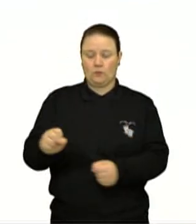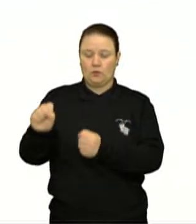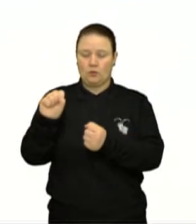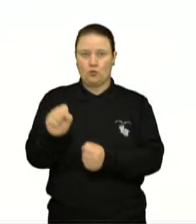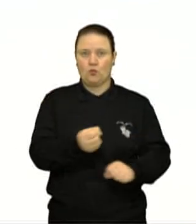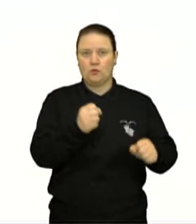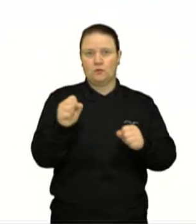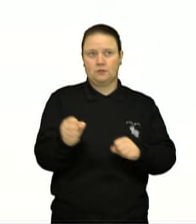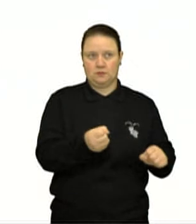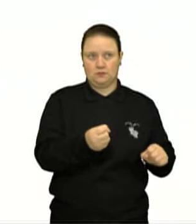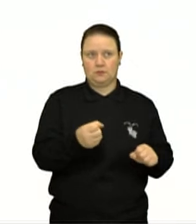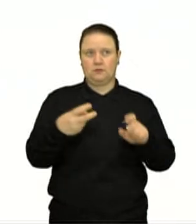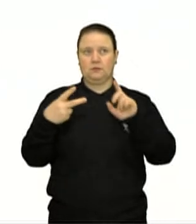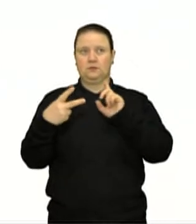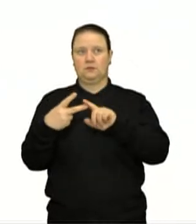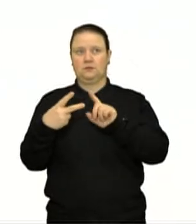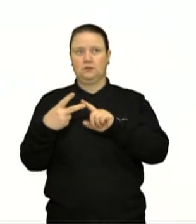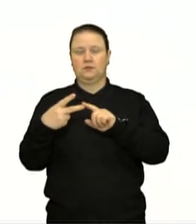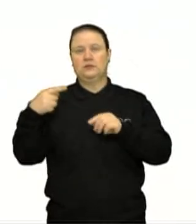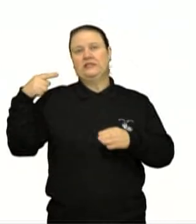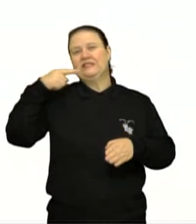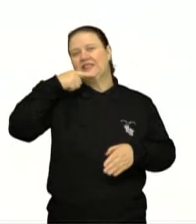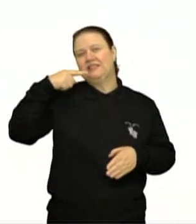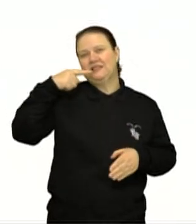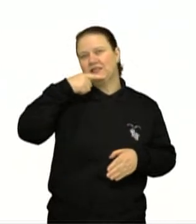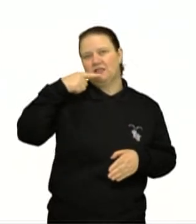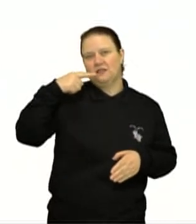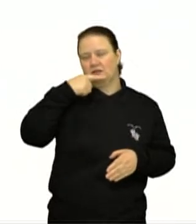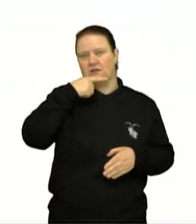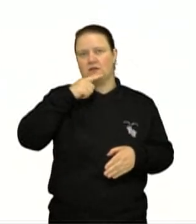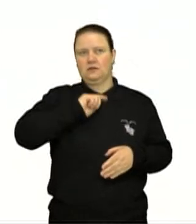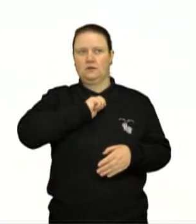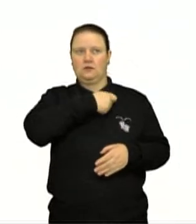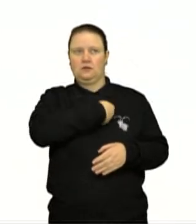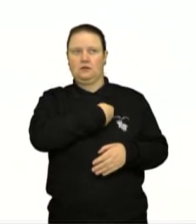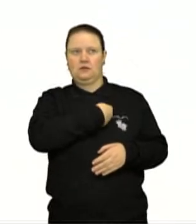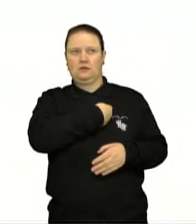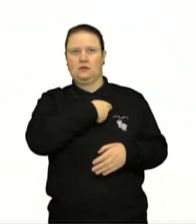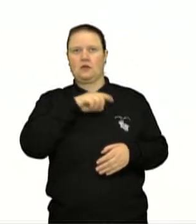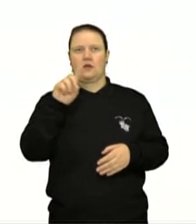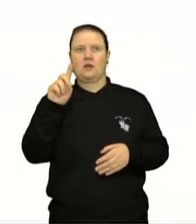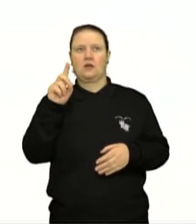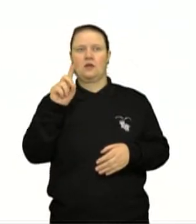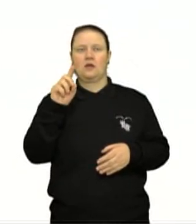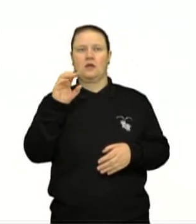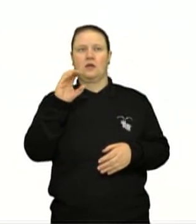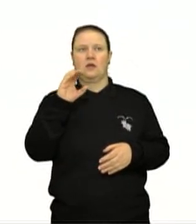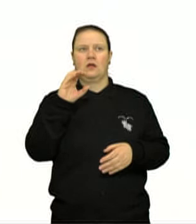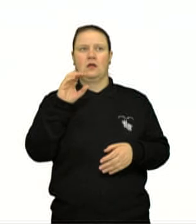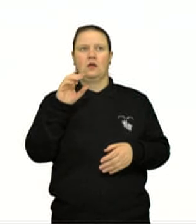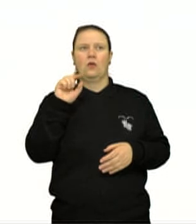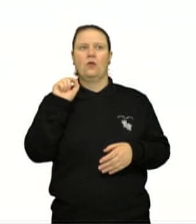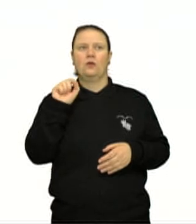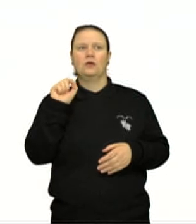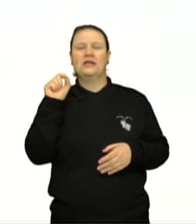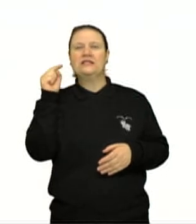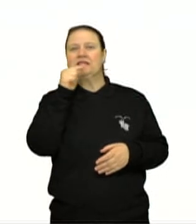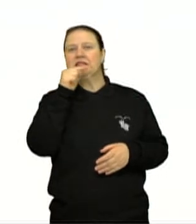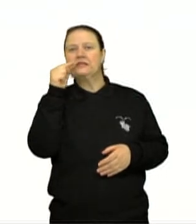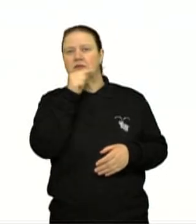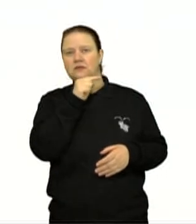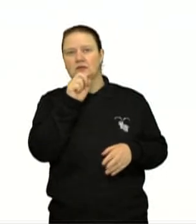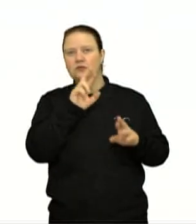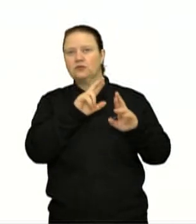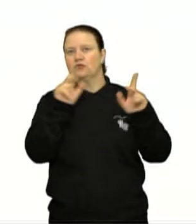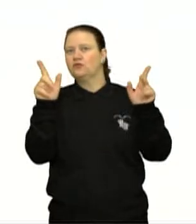de acordo? Então, em espanhol, eu não escovo os dentes. Não vou pegar uma vassoura e vou escovar os dentes.